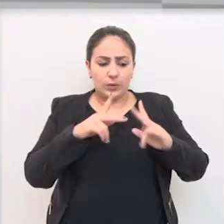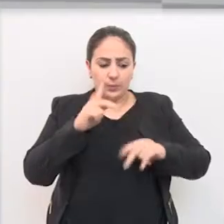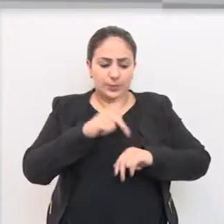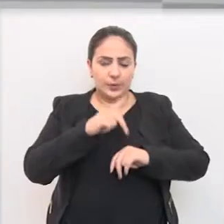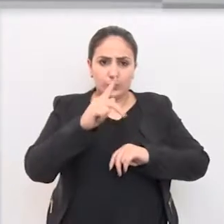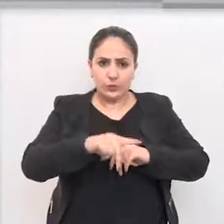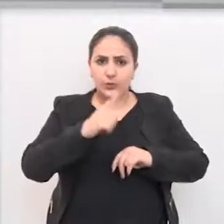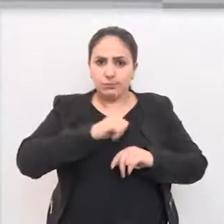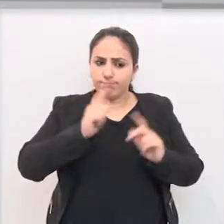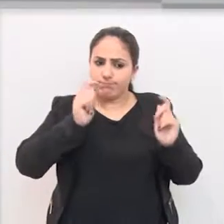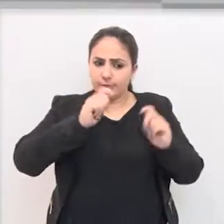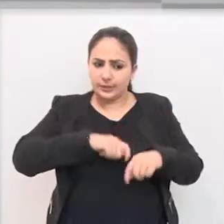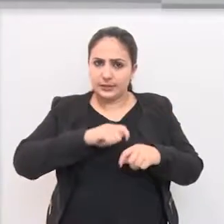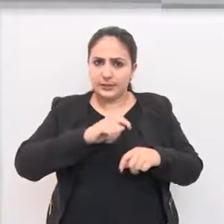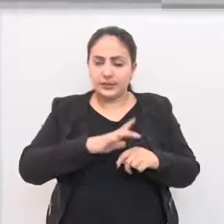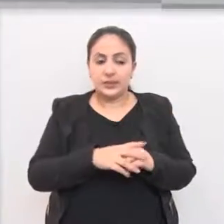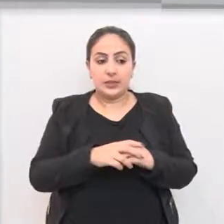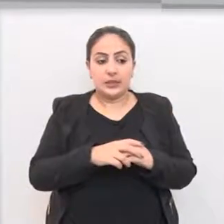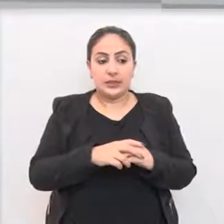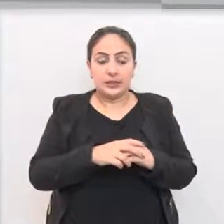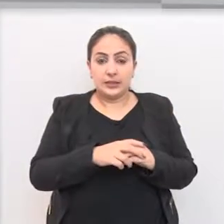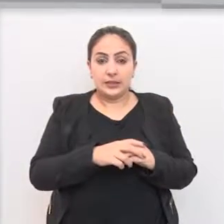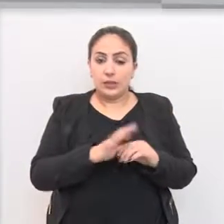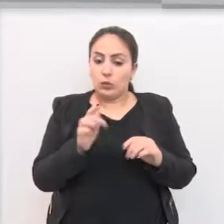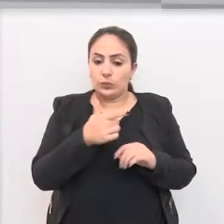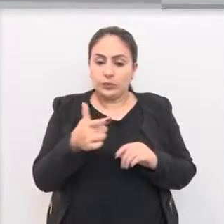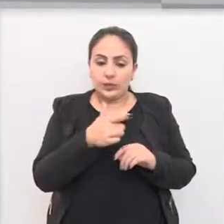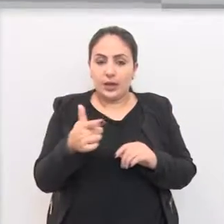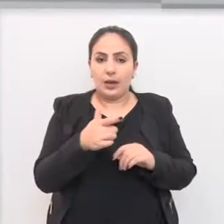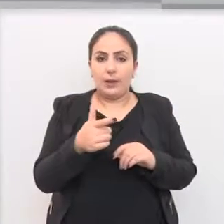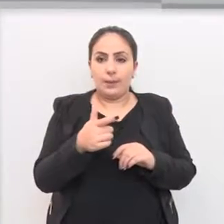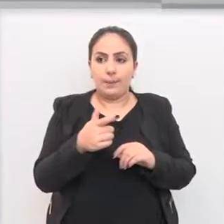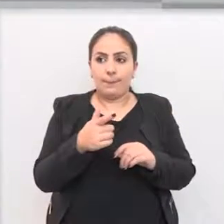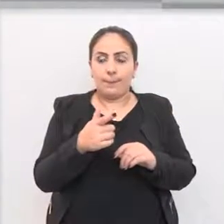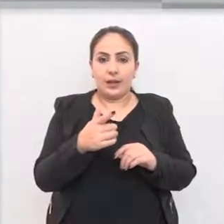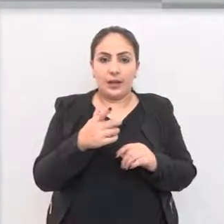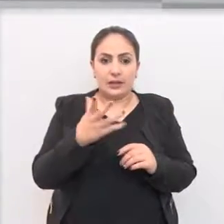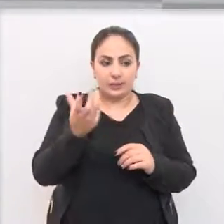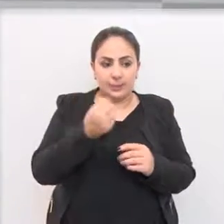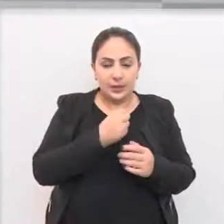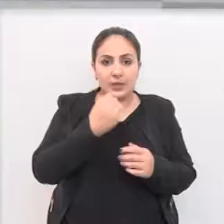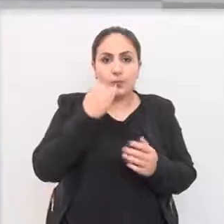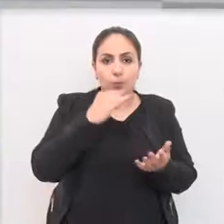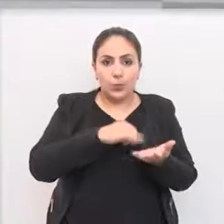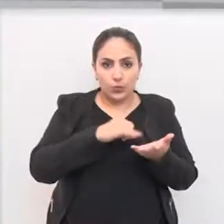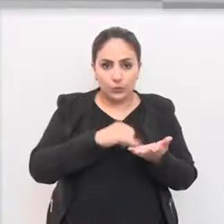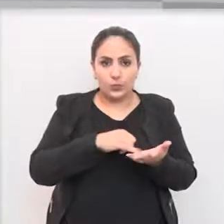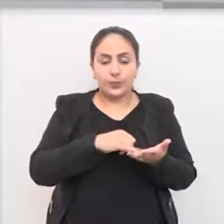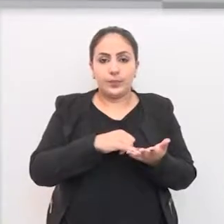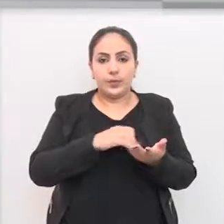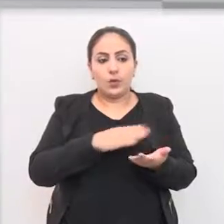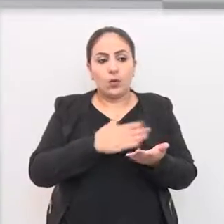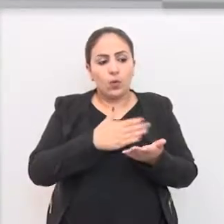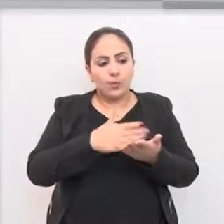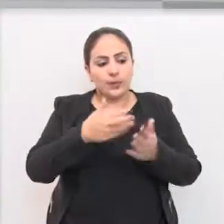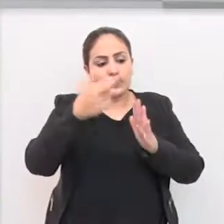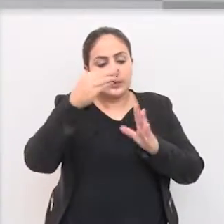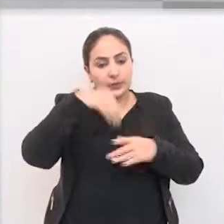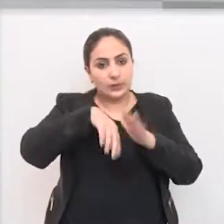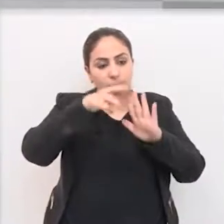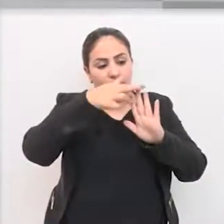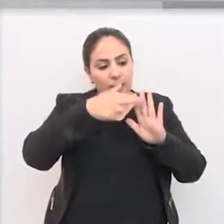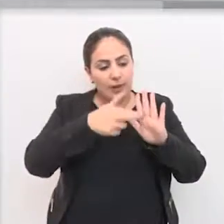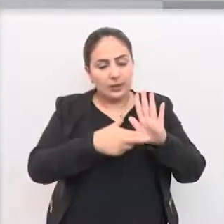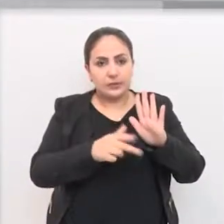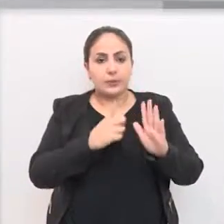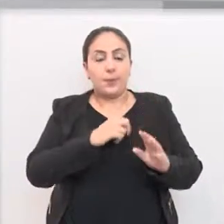a pessoa em Passo Fundo tenha a possibilidade de estar isenta da cobrança do IPTU, primeiro das condições é que ela adentre nos